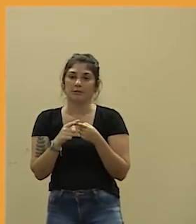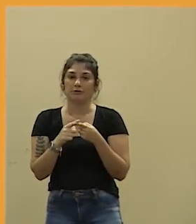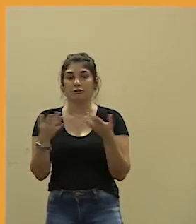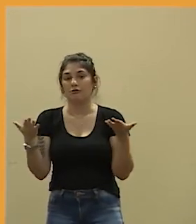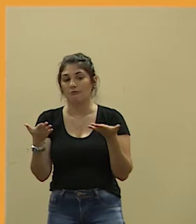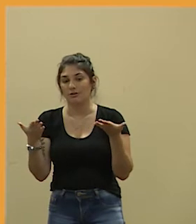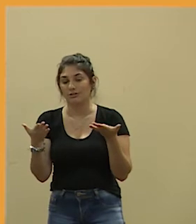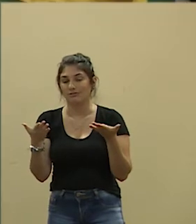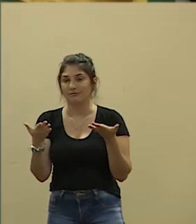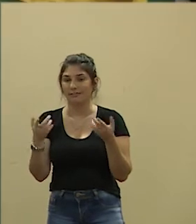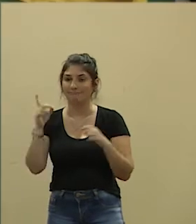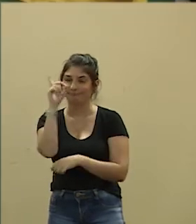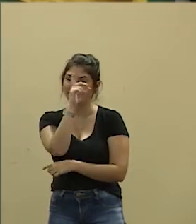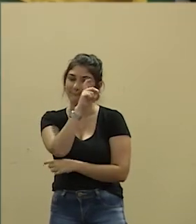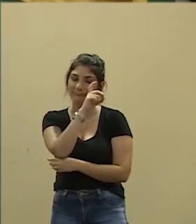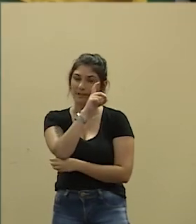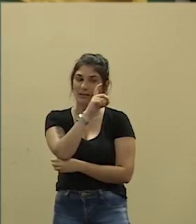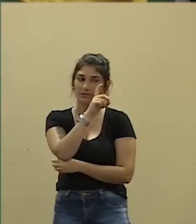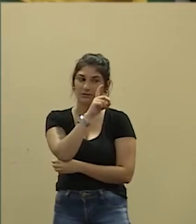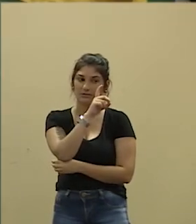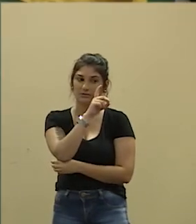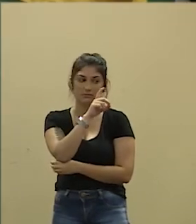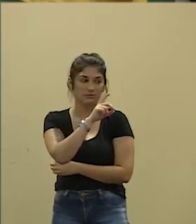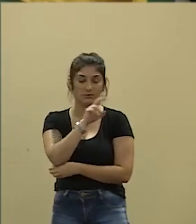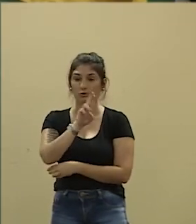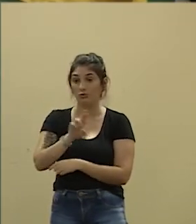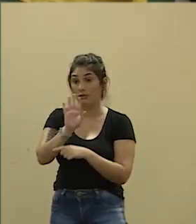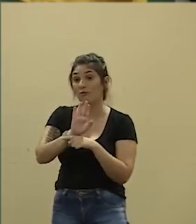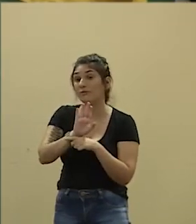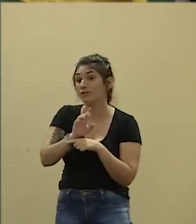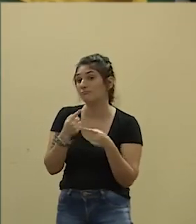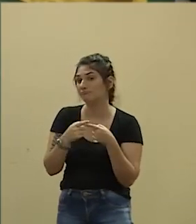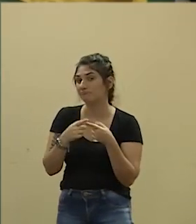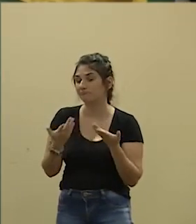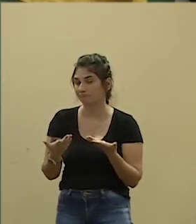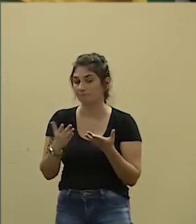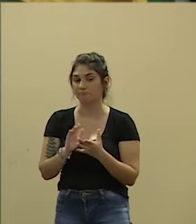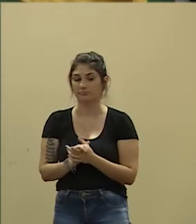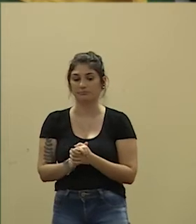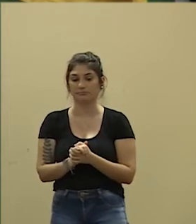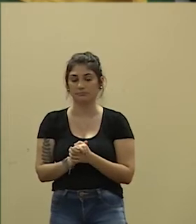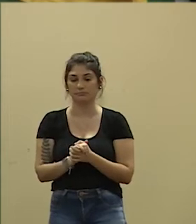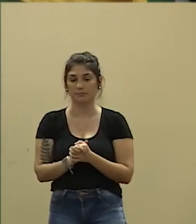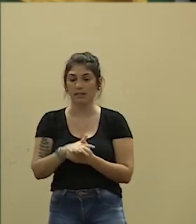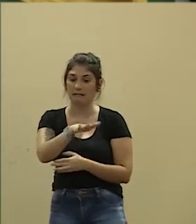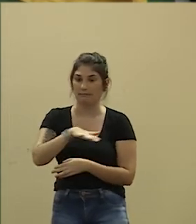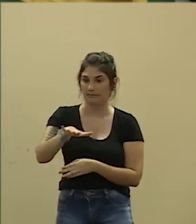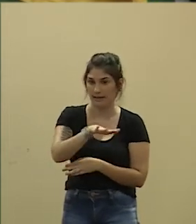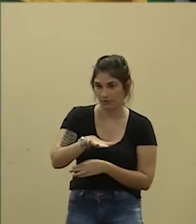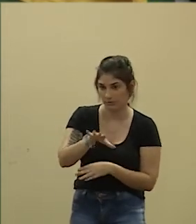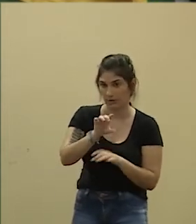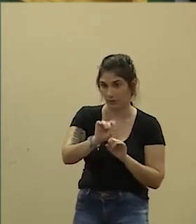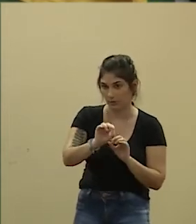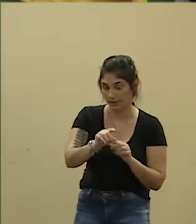né com a utilização de vídeos né e em contextos e educacionais